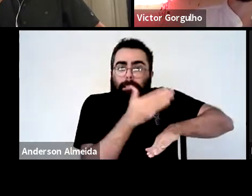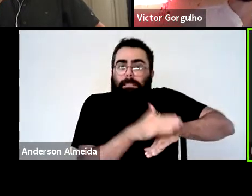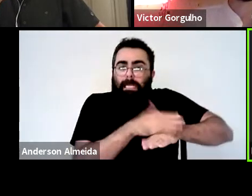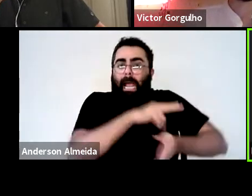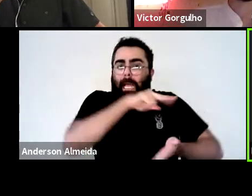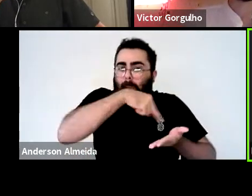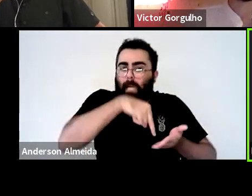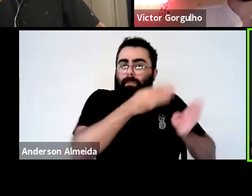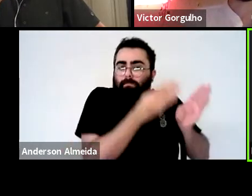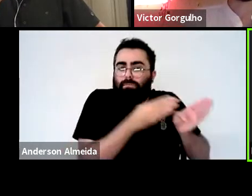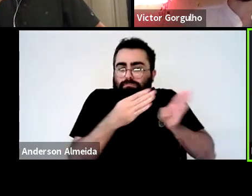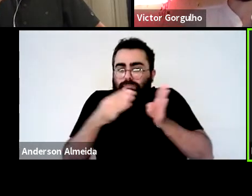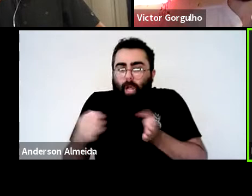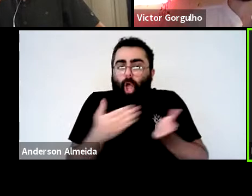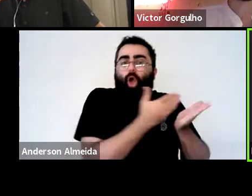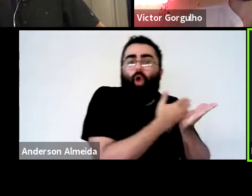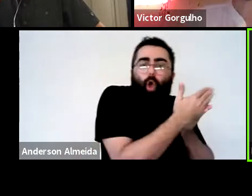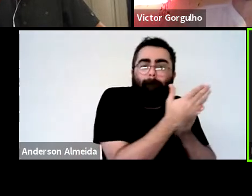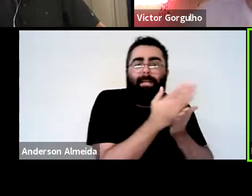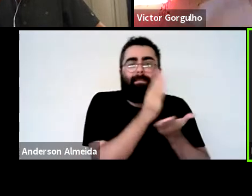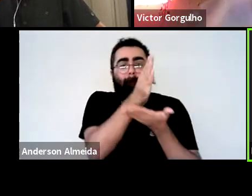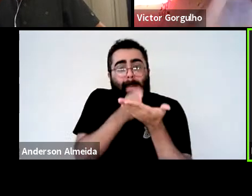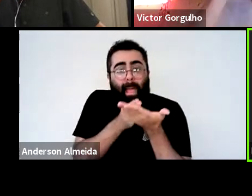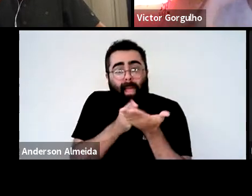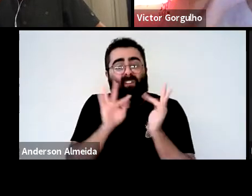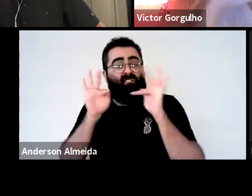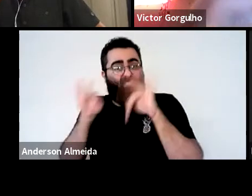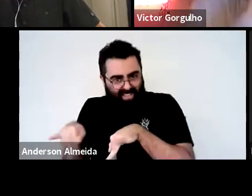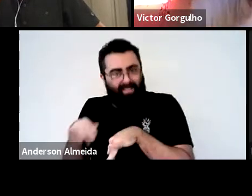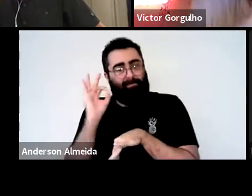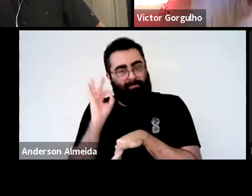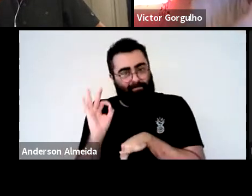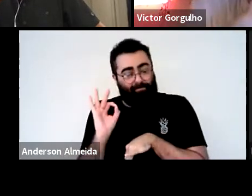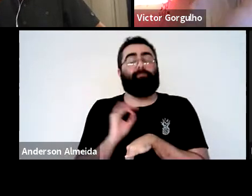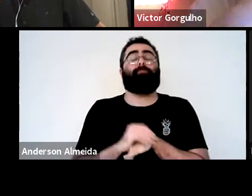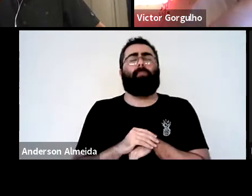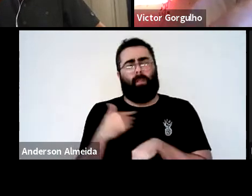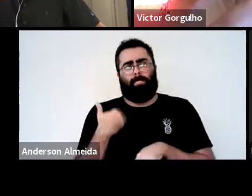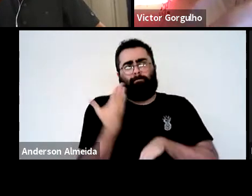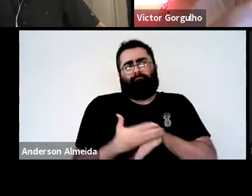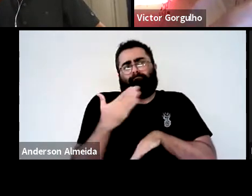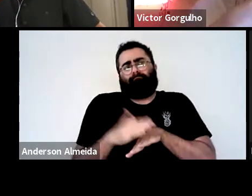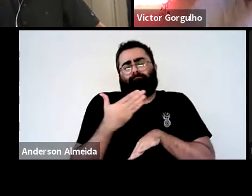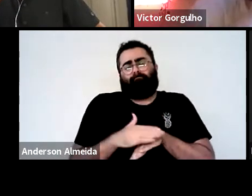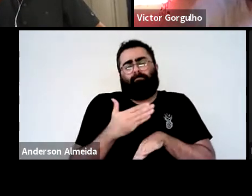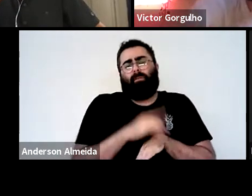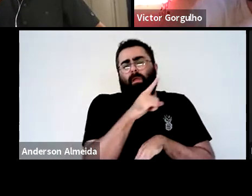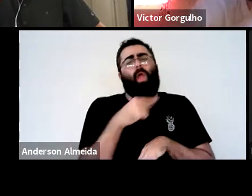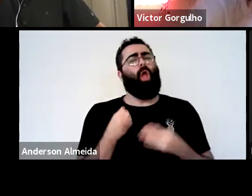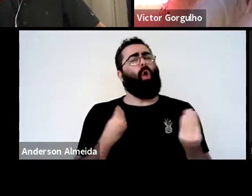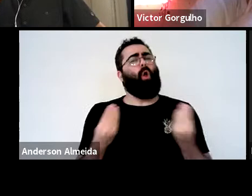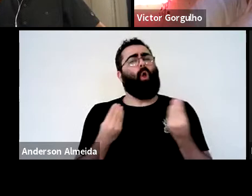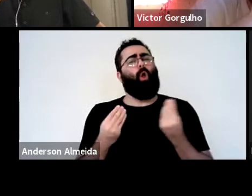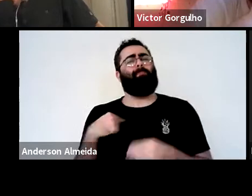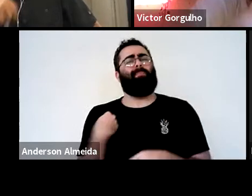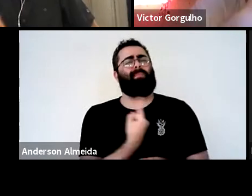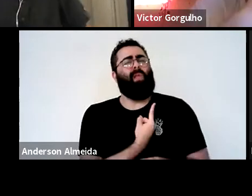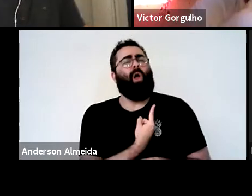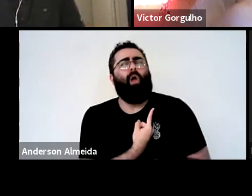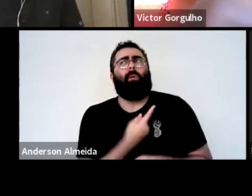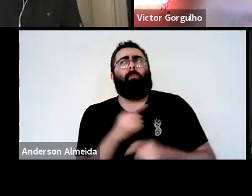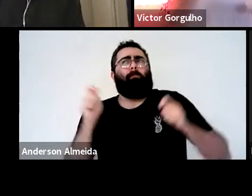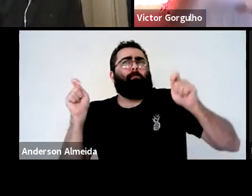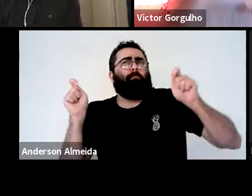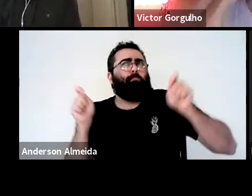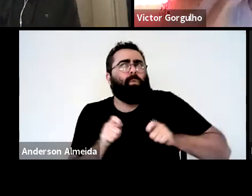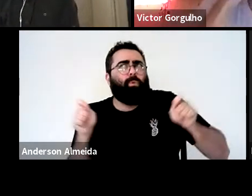enfim... Um grande final. É. E está pensando como a gente articula alguma coisa que tudo seja alguma coisa, sabe? Que tudo aconteça ao